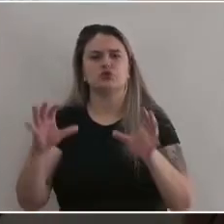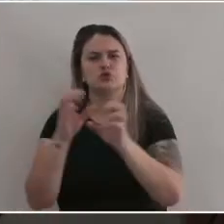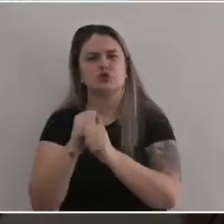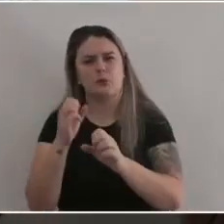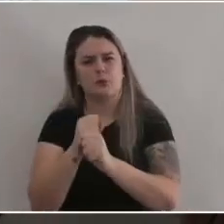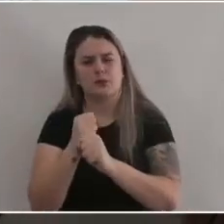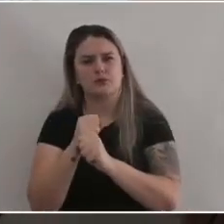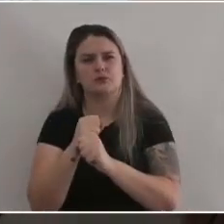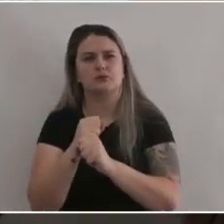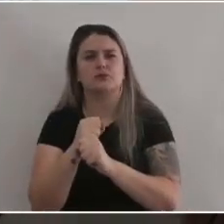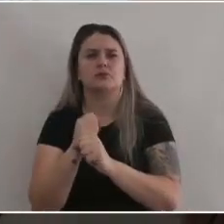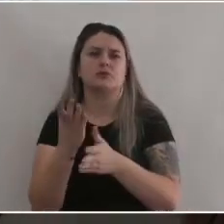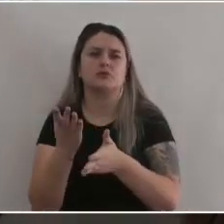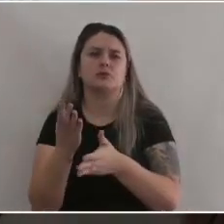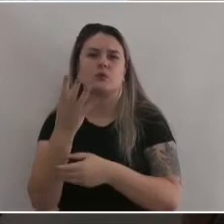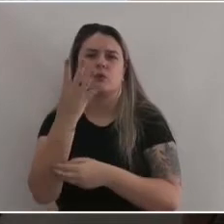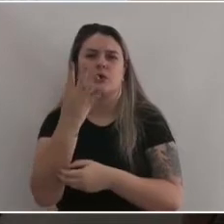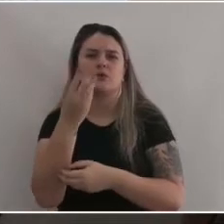Totalizando